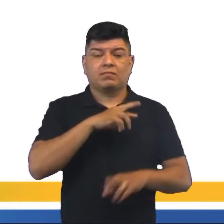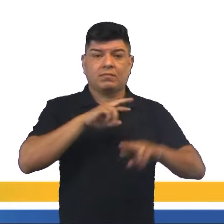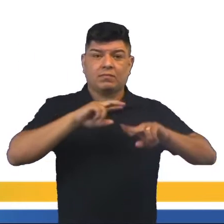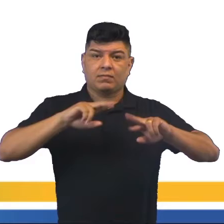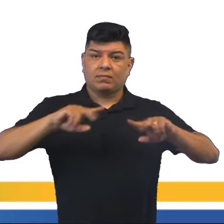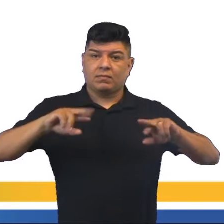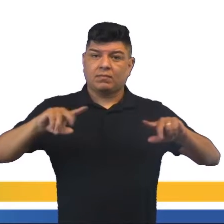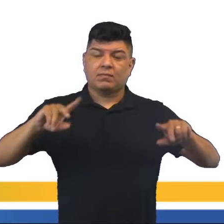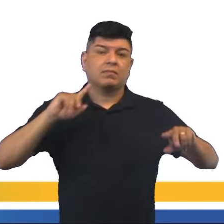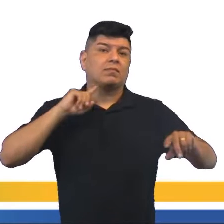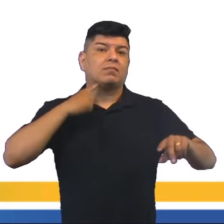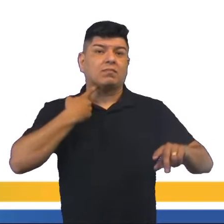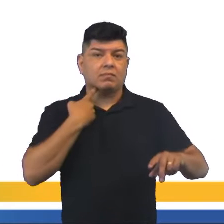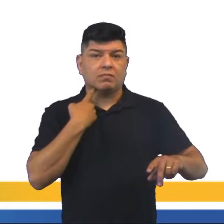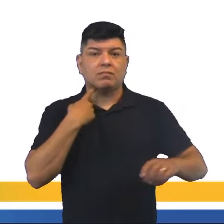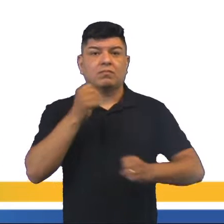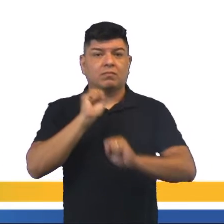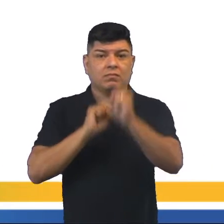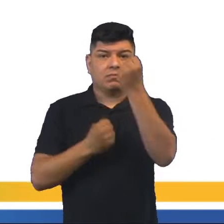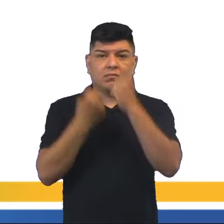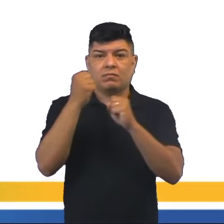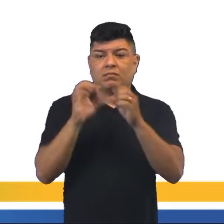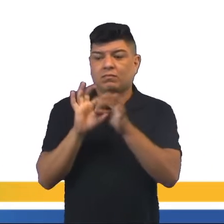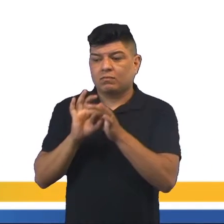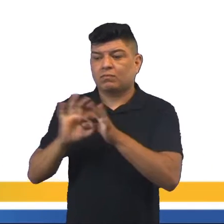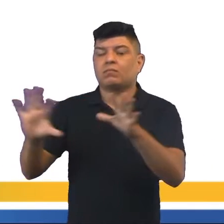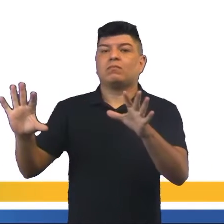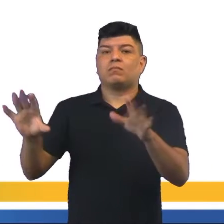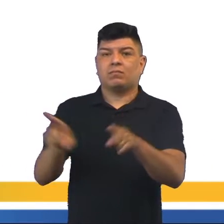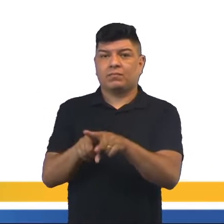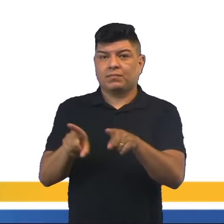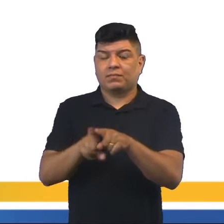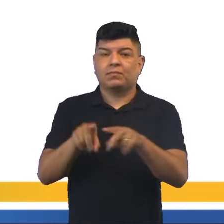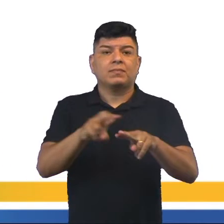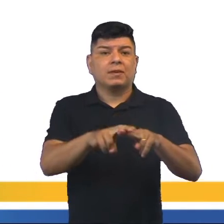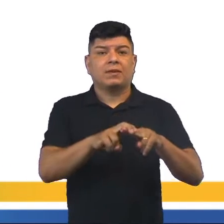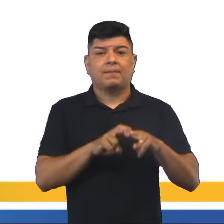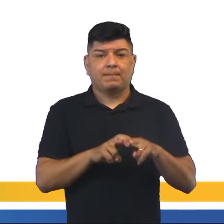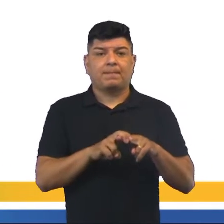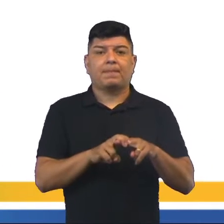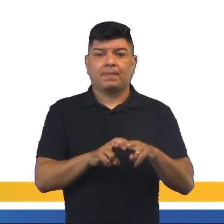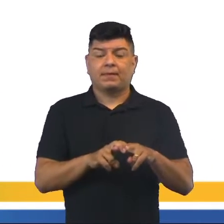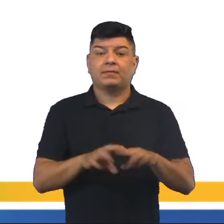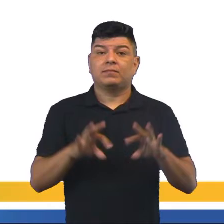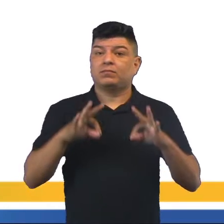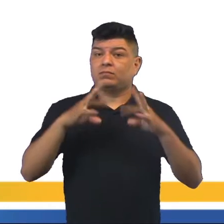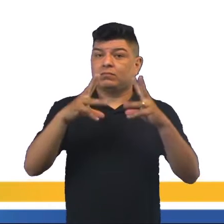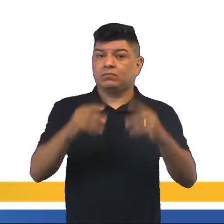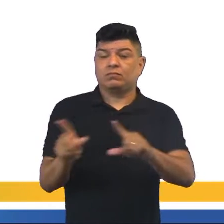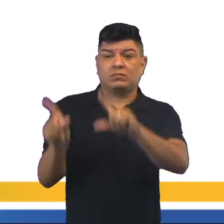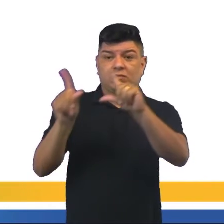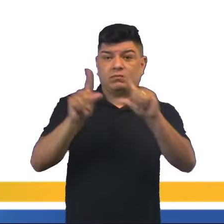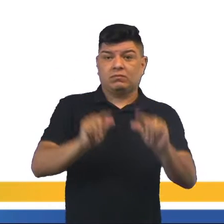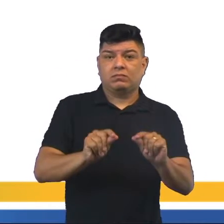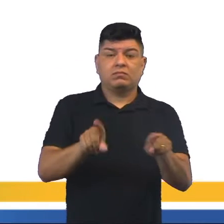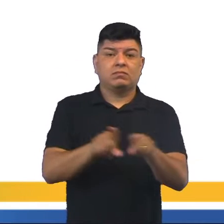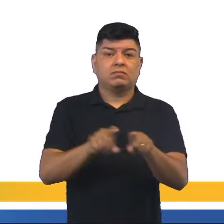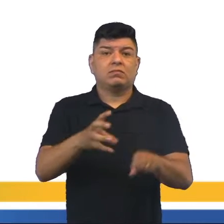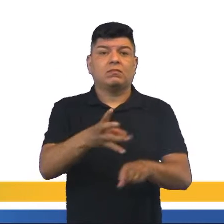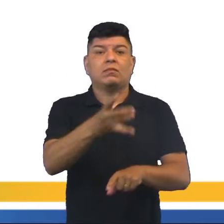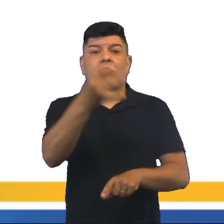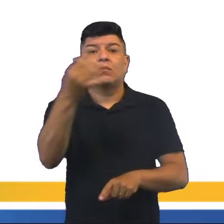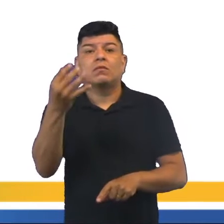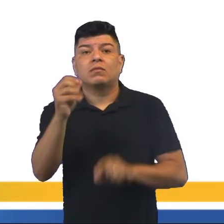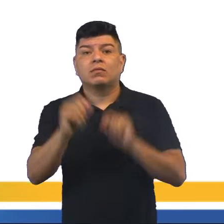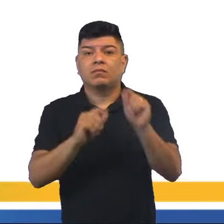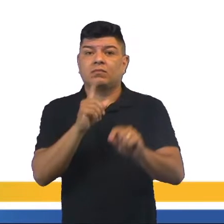diferentes níveis de poluição, resíduos industriais também que são lançados na água. Então, tudo isso faz com que diminua mais ainda a quantidade